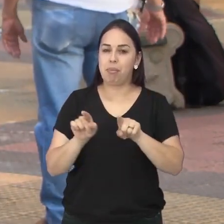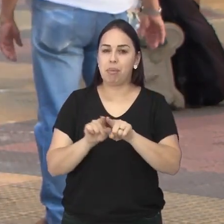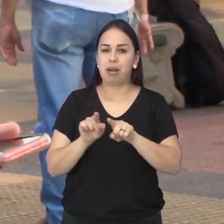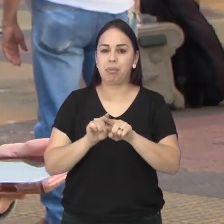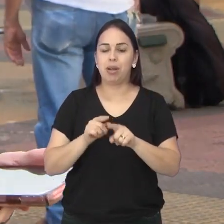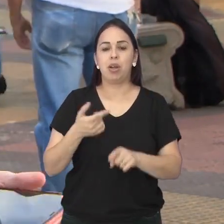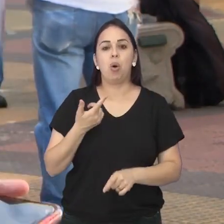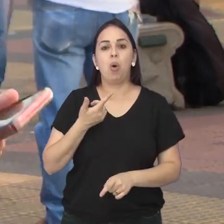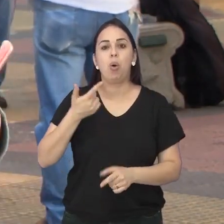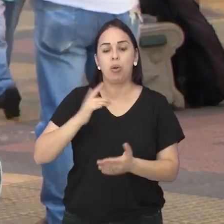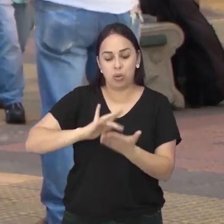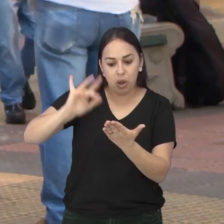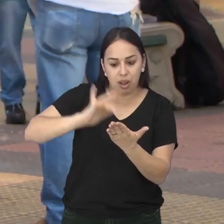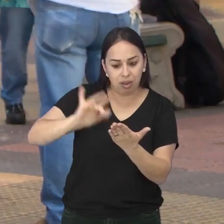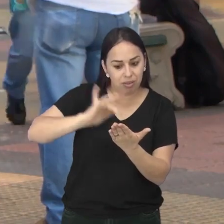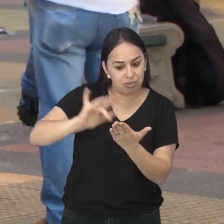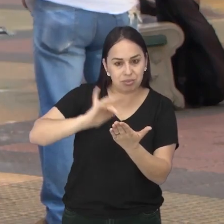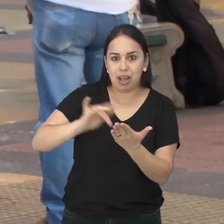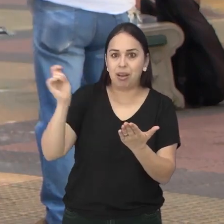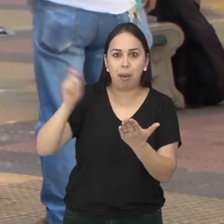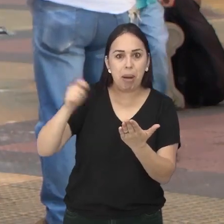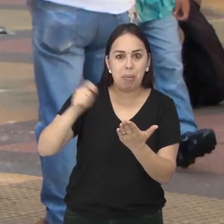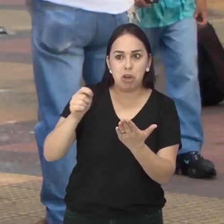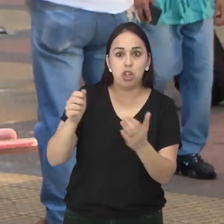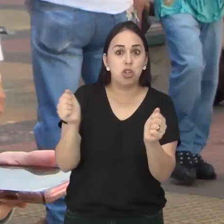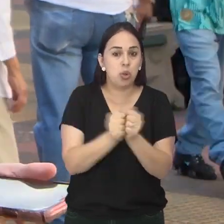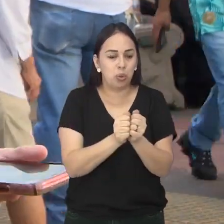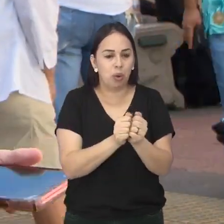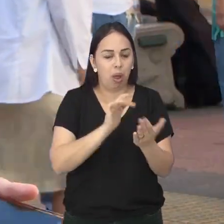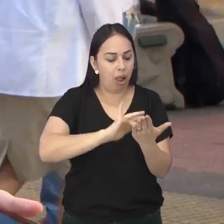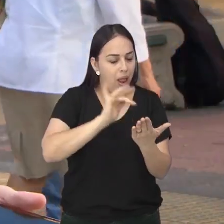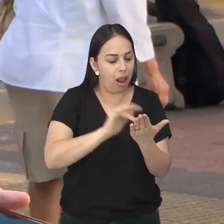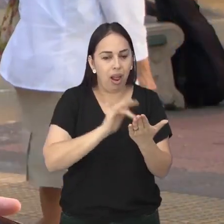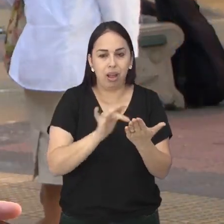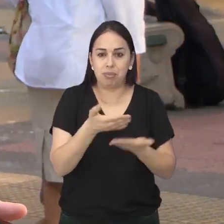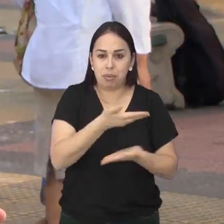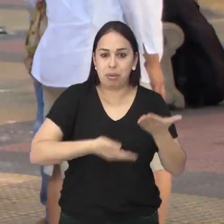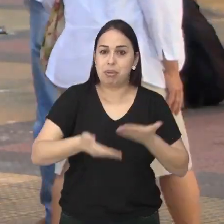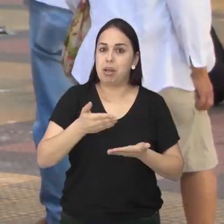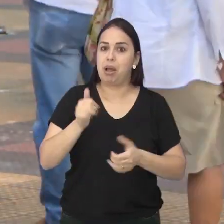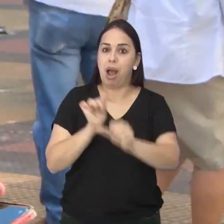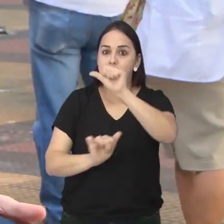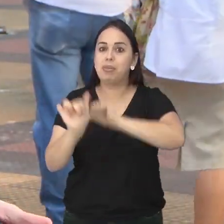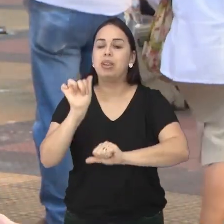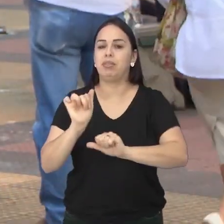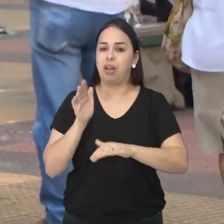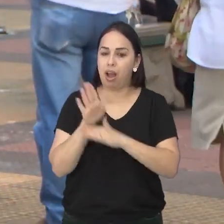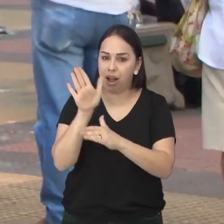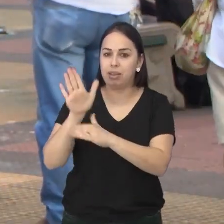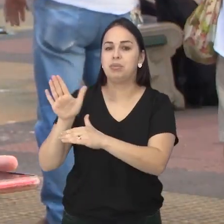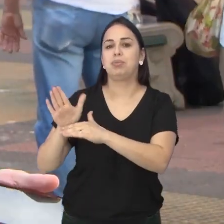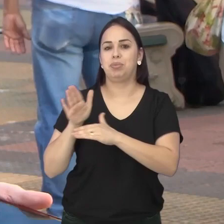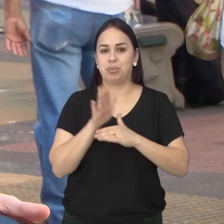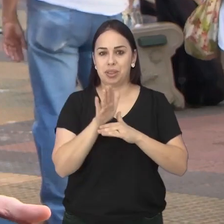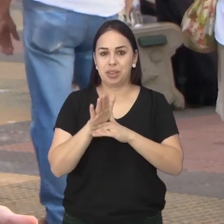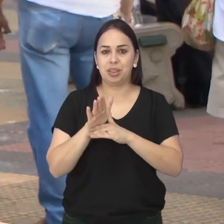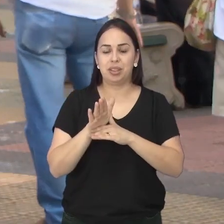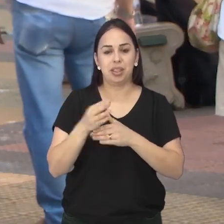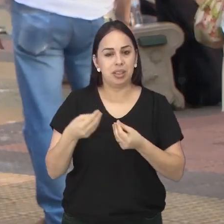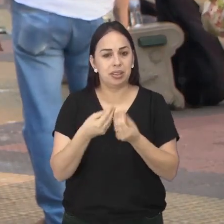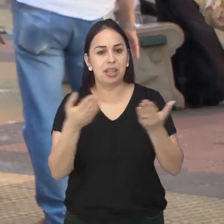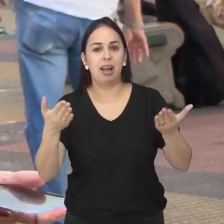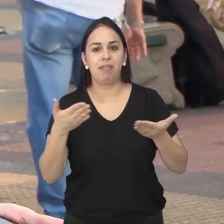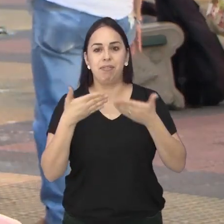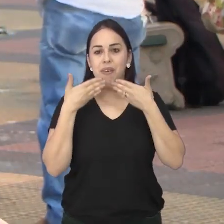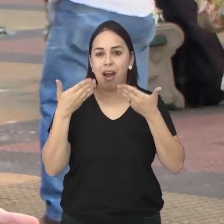capacidade de mais dispositivos conectados ao mesmo tempo e funcionando bem com a internet. Todas essas mudanças podem ajudar e muito,